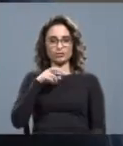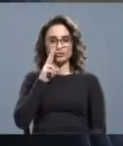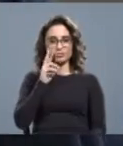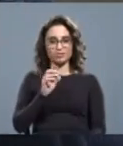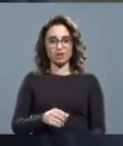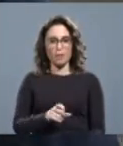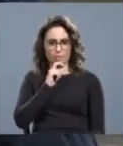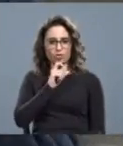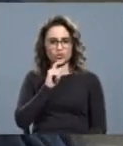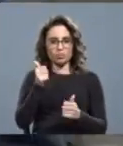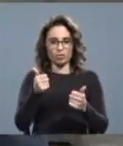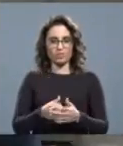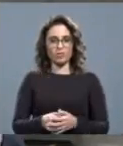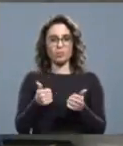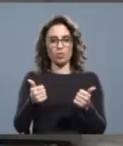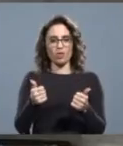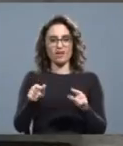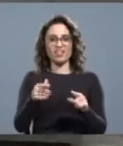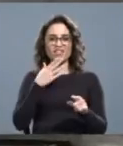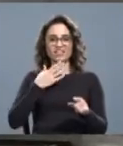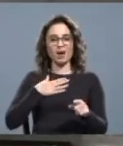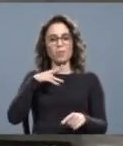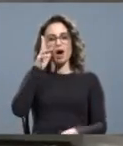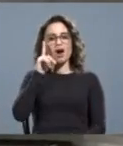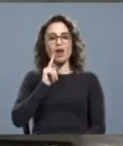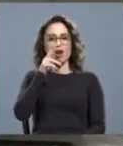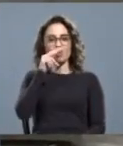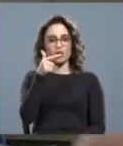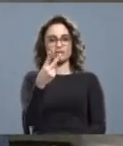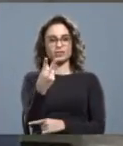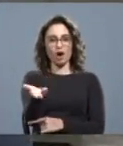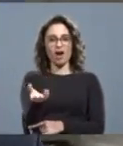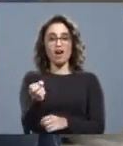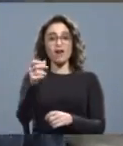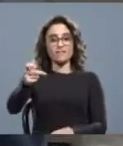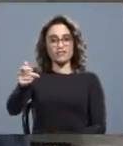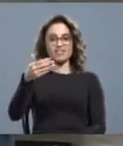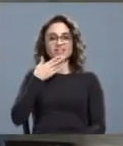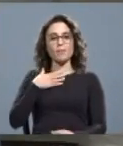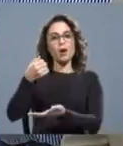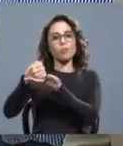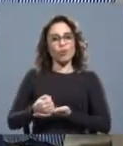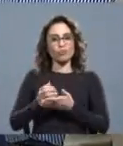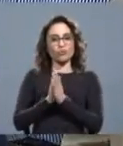Desculpa. Posso? Bom. Bom, que assim já arranjou uma namorada na televisão. Ah, olha, fica aí para me dar o apoio moral, só chega.